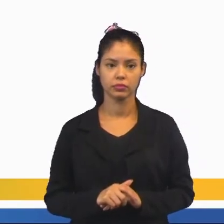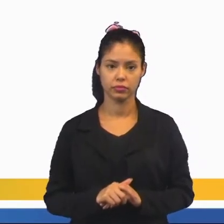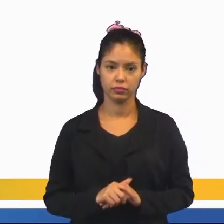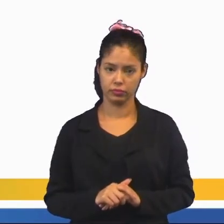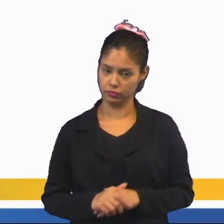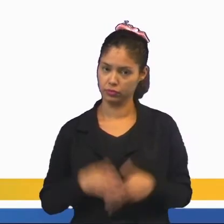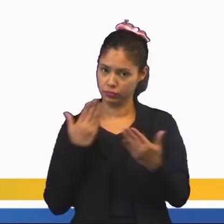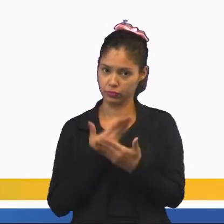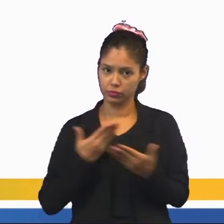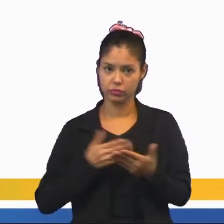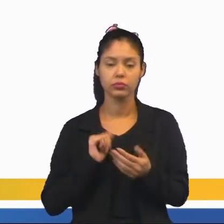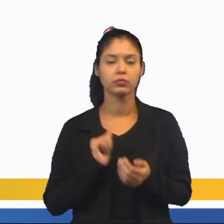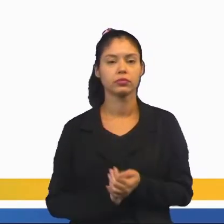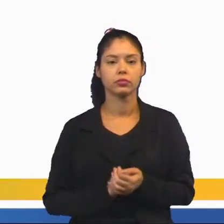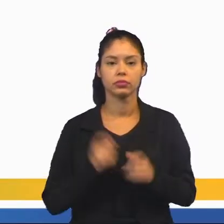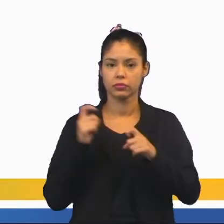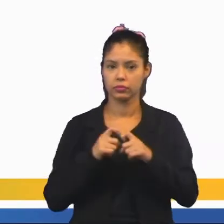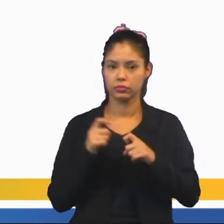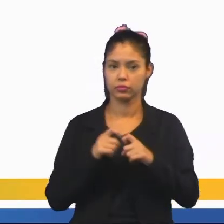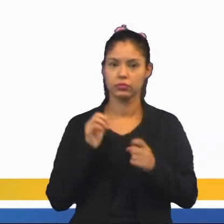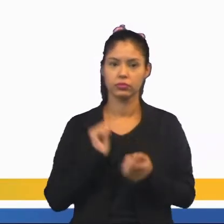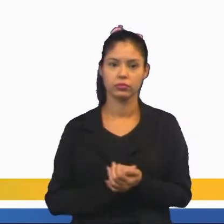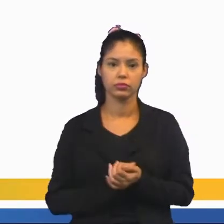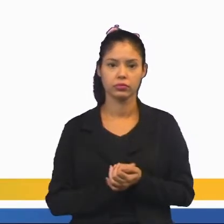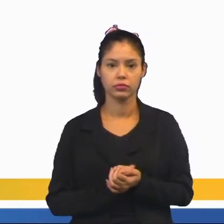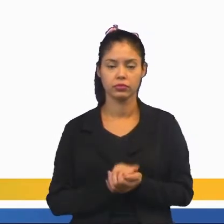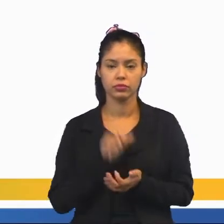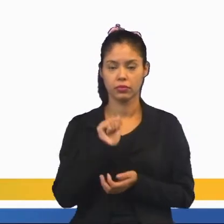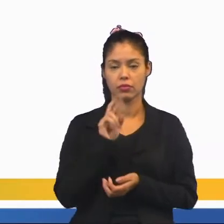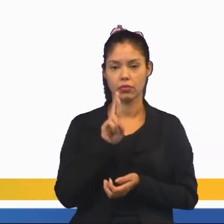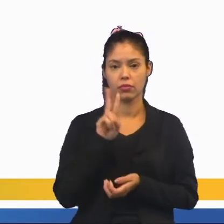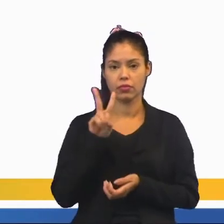O tratamento. Os medicamentos